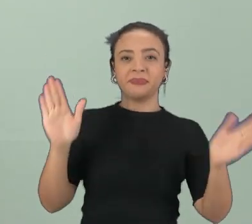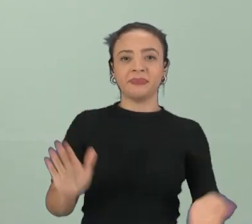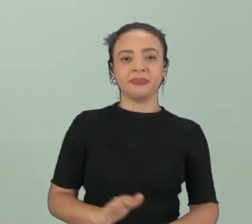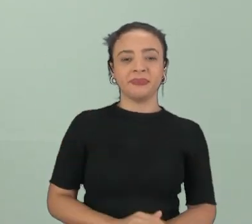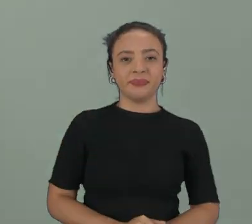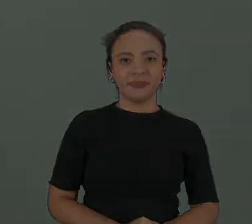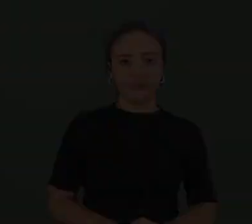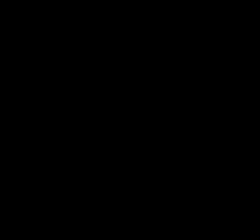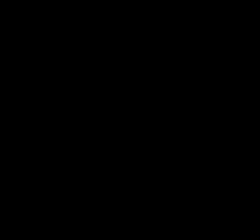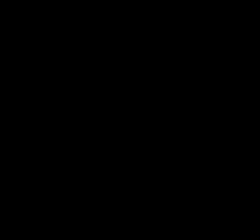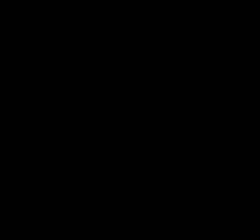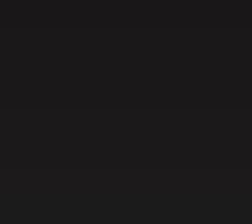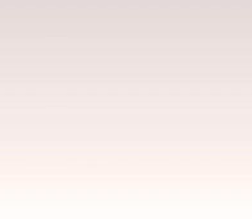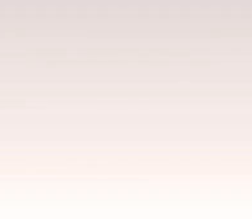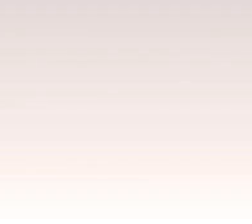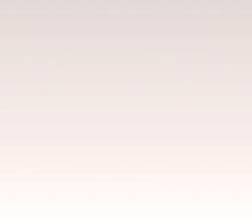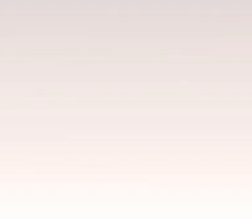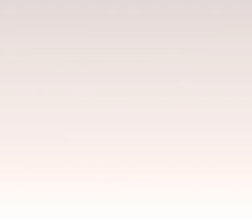oportunidade